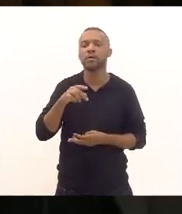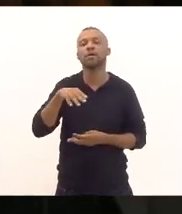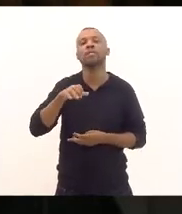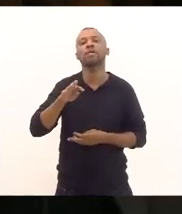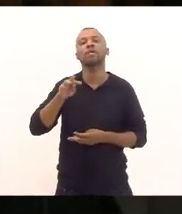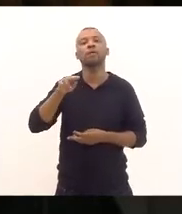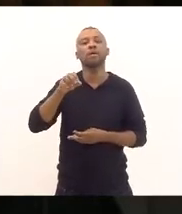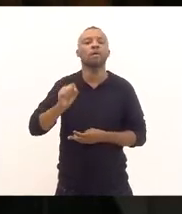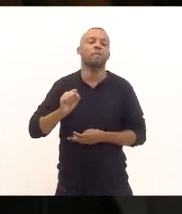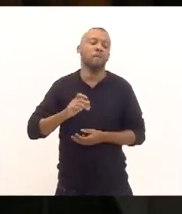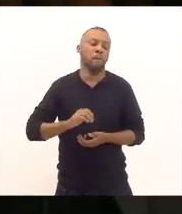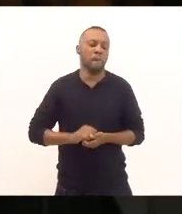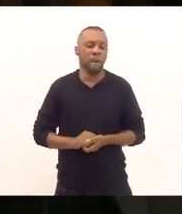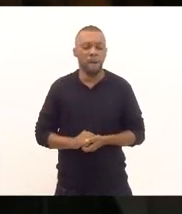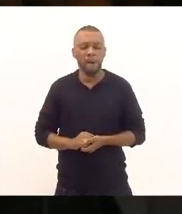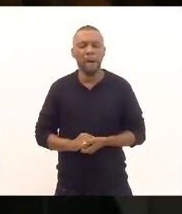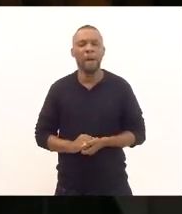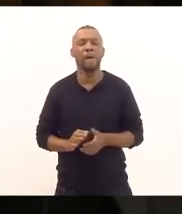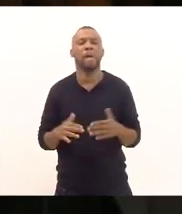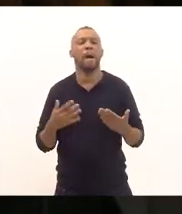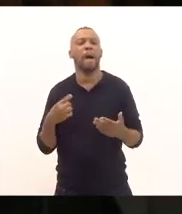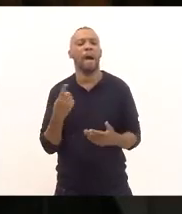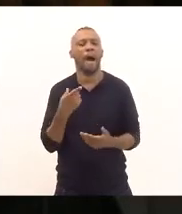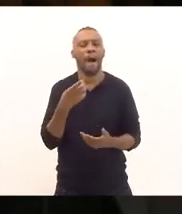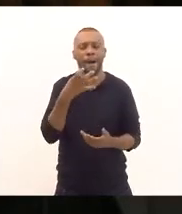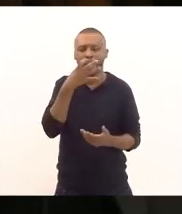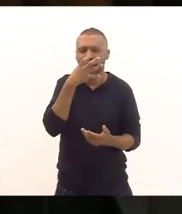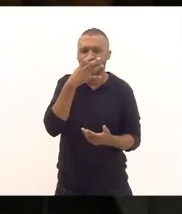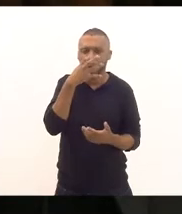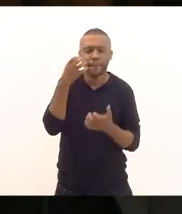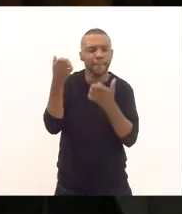então nós ouvimos especialistas